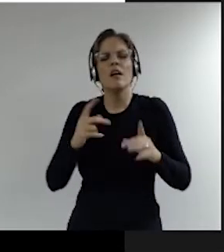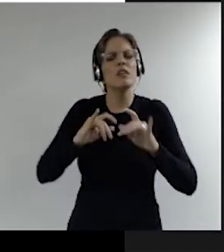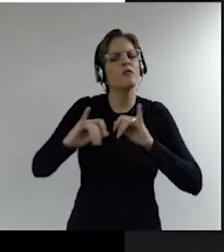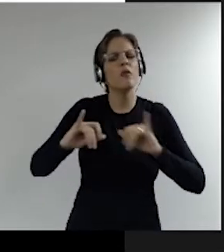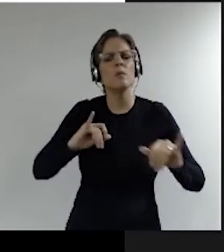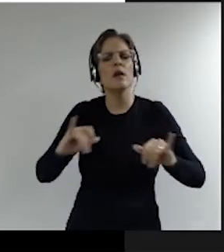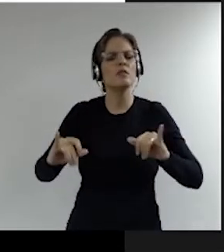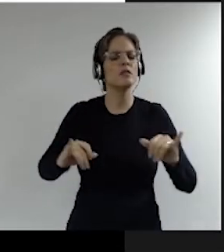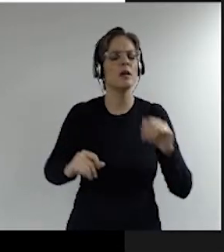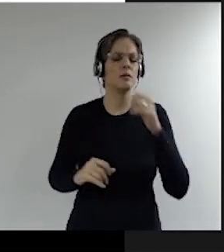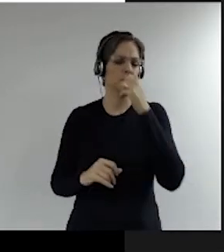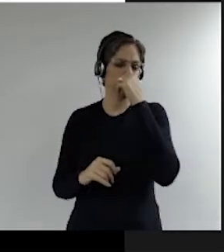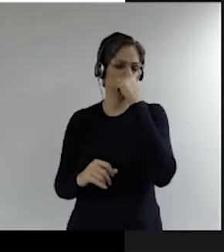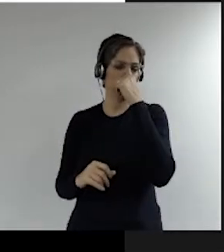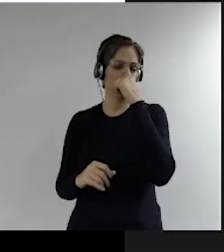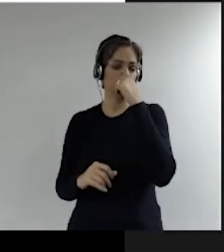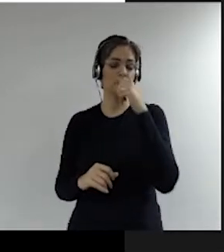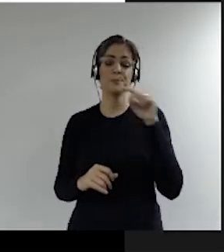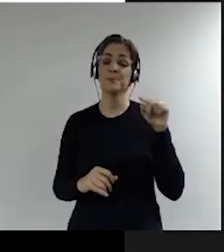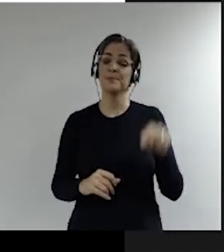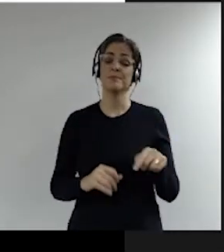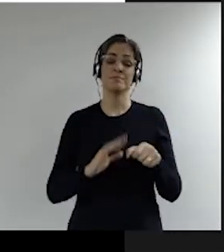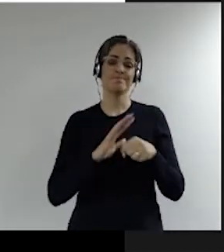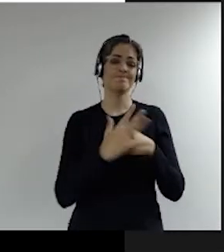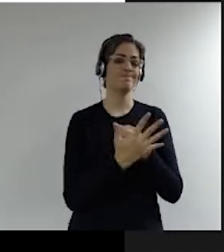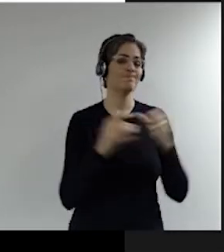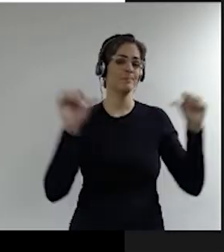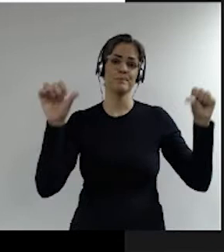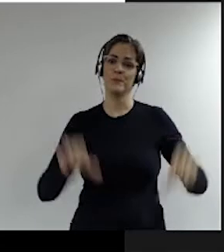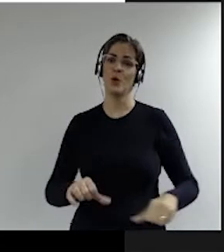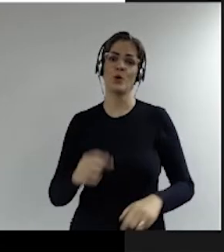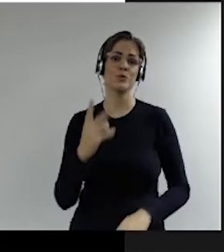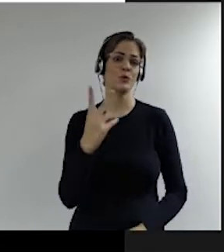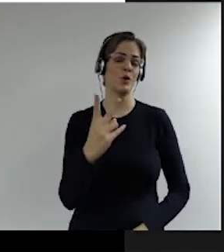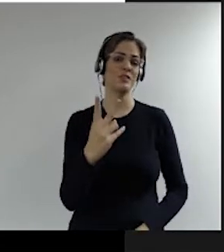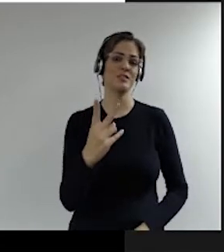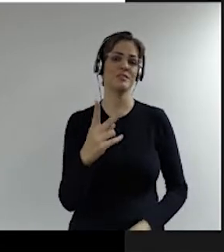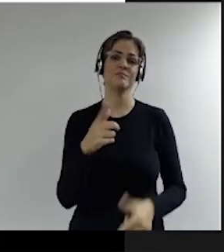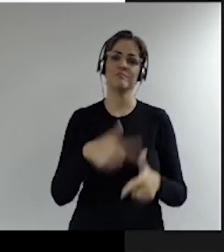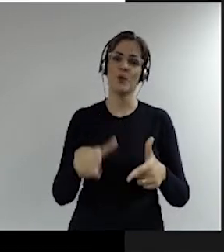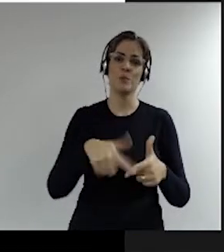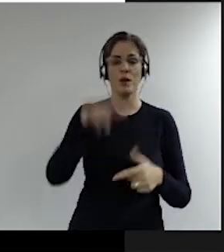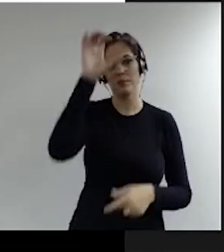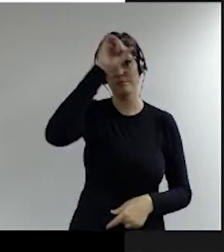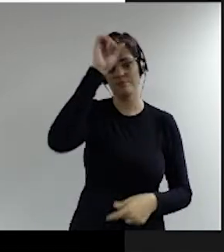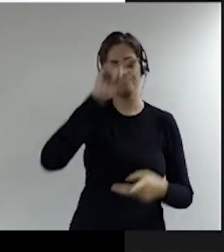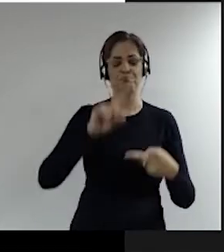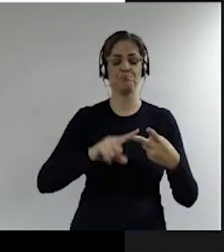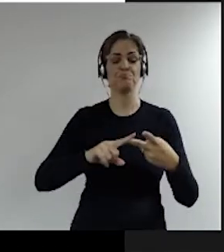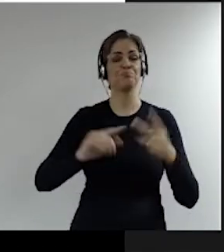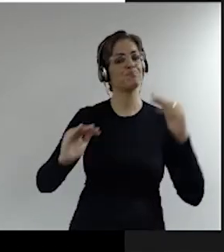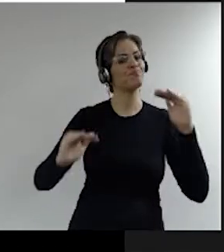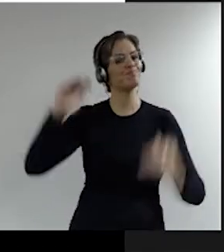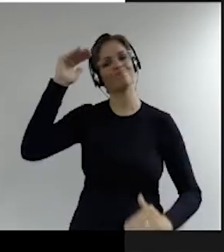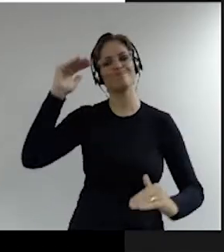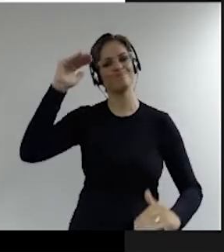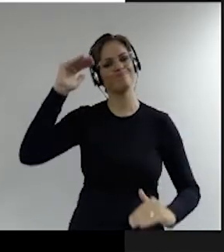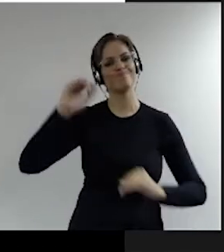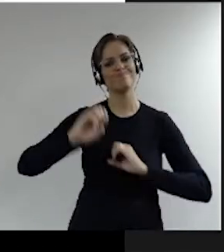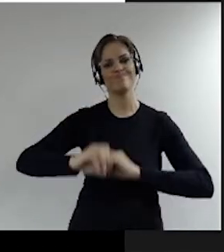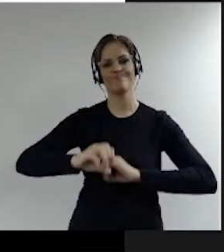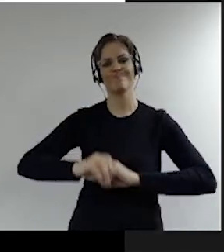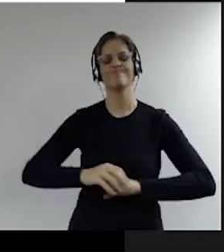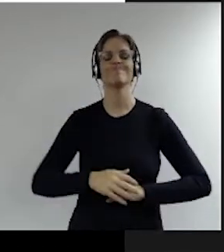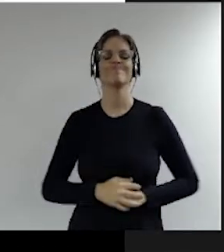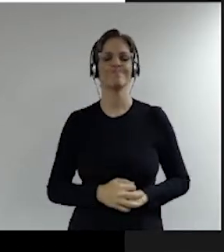a pandemia vai agravar esses 2 pontos, a crise de aprendizagem e a desigualdade educacional. O que